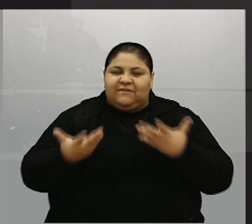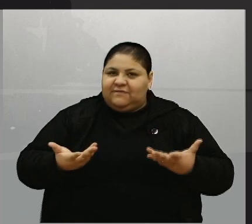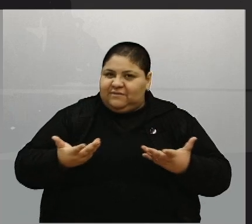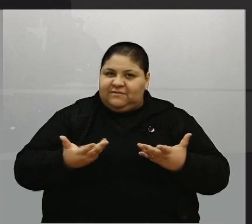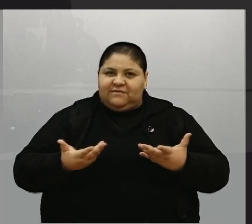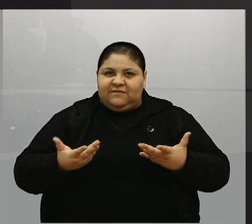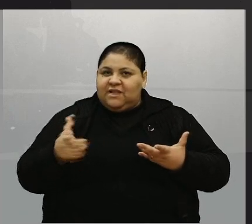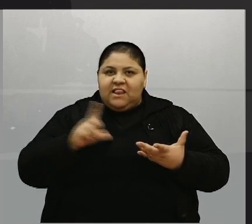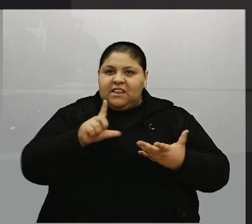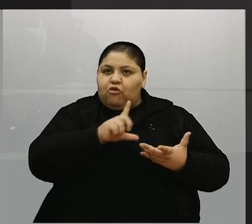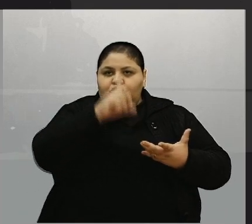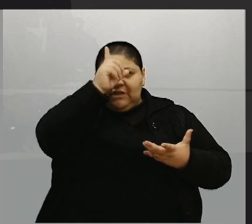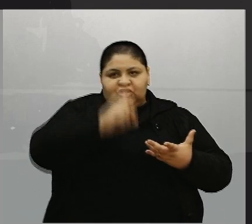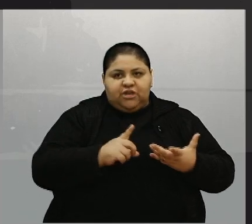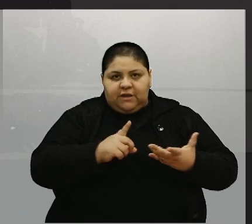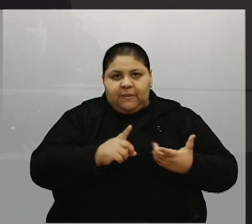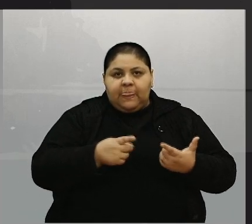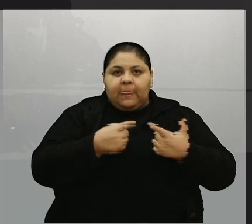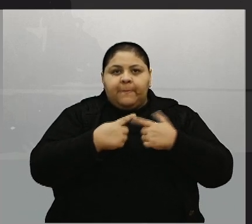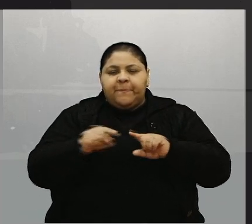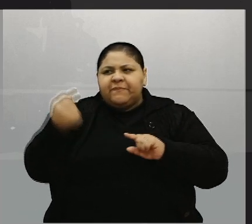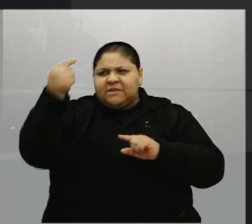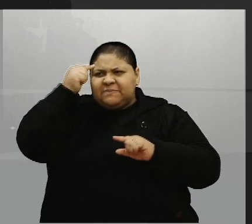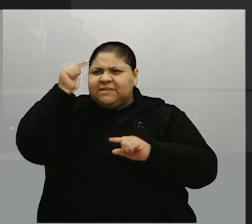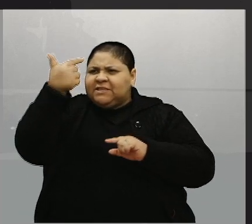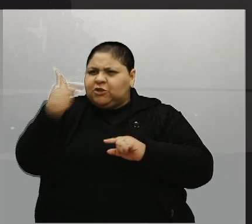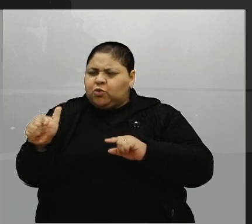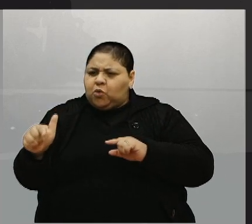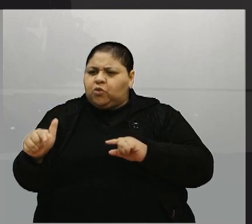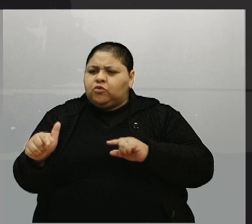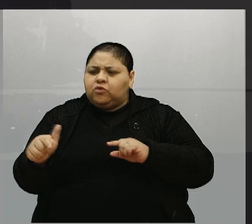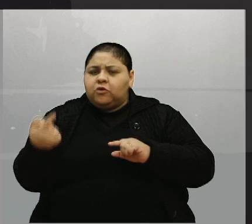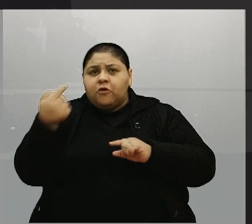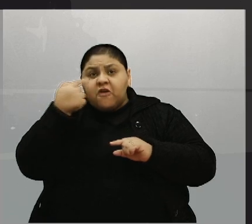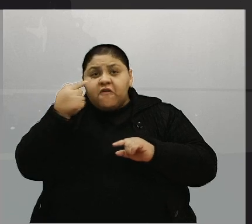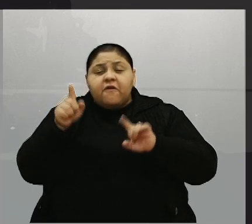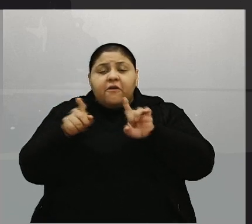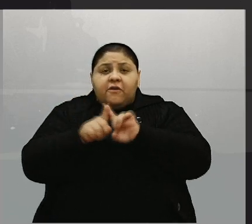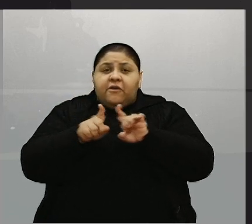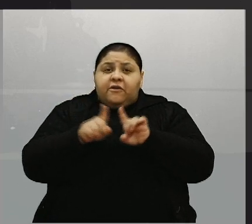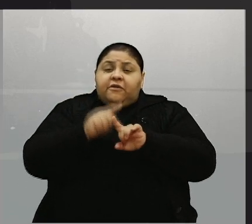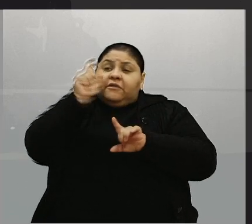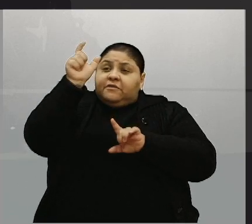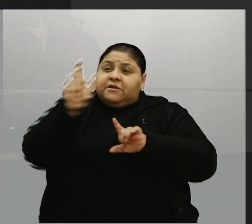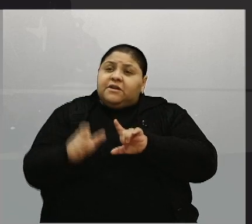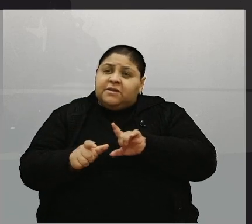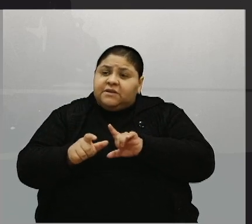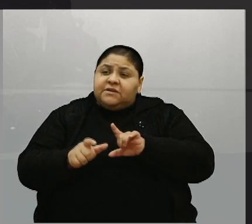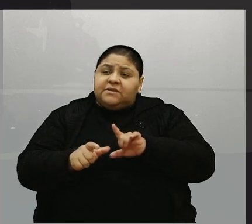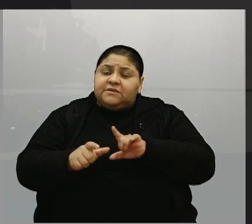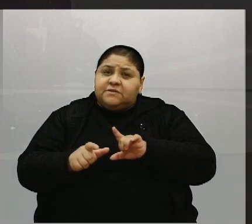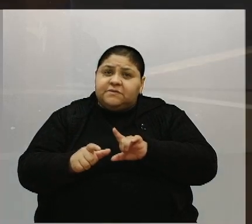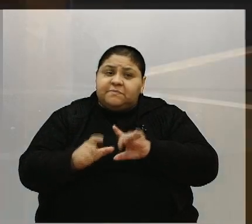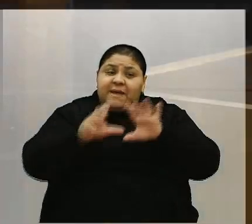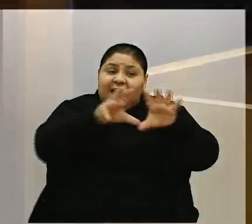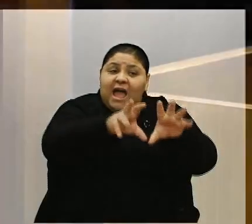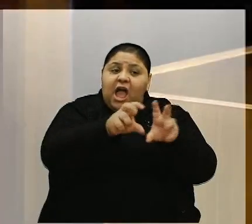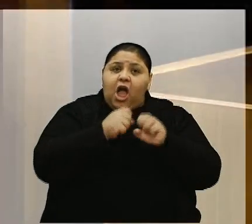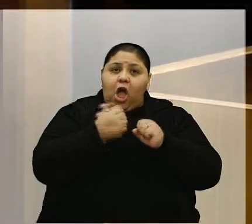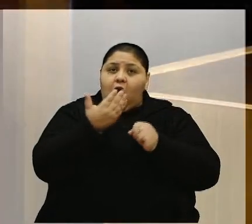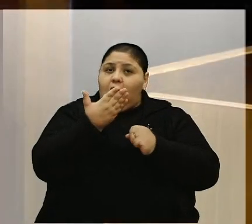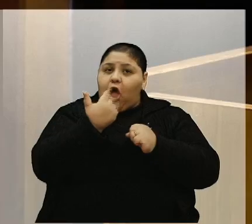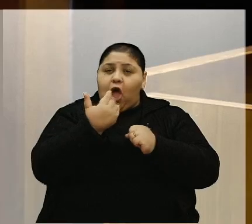que não tenha direito, mas pensar no outro, eu vivenciei também, sim, pessoas indo buscar rancho que não